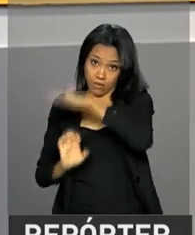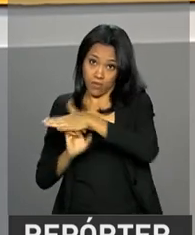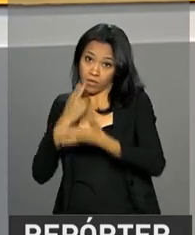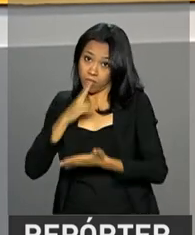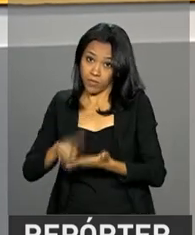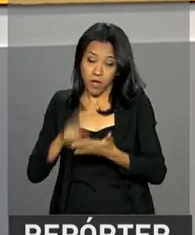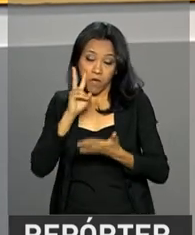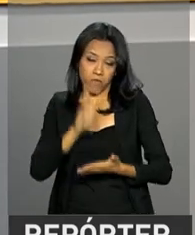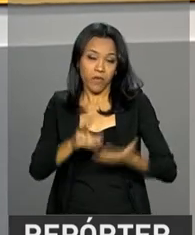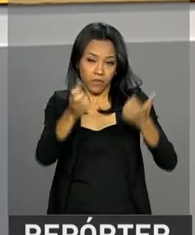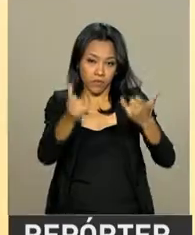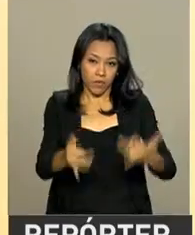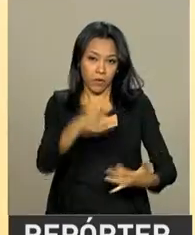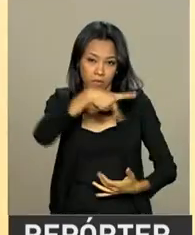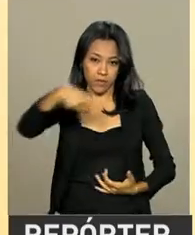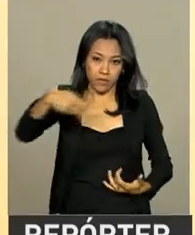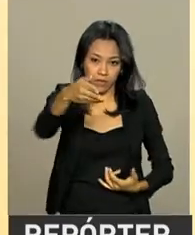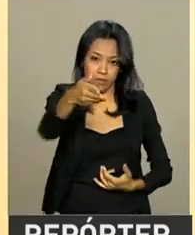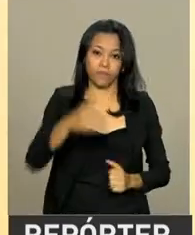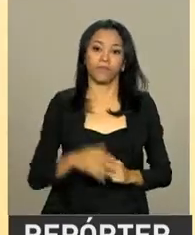Vamos ouvi-lo.